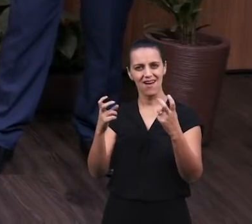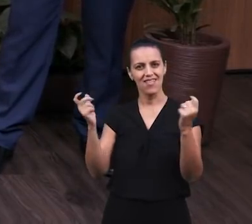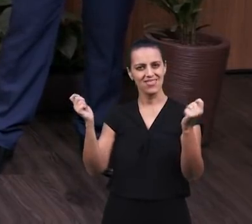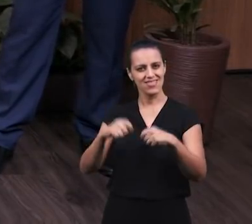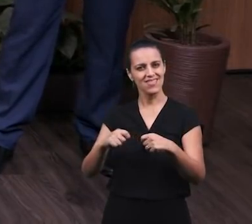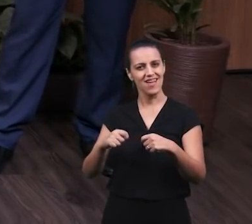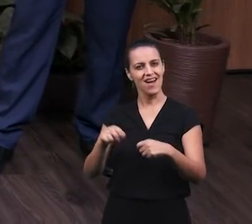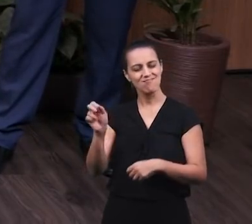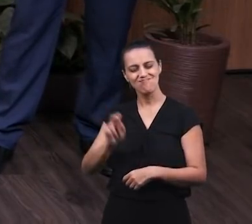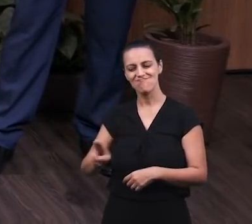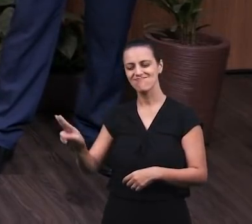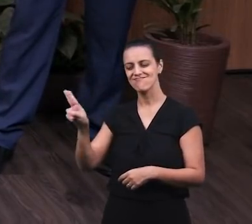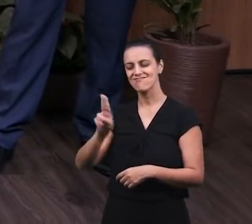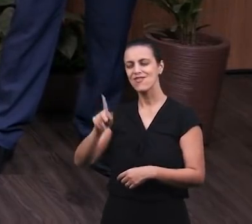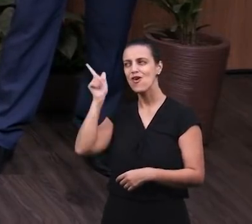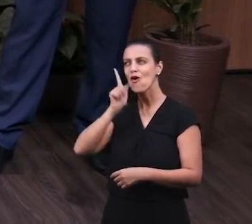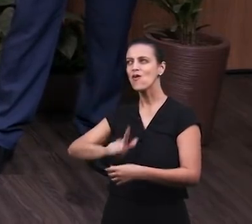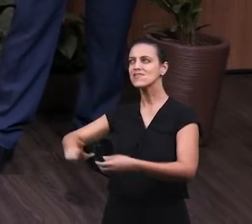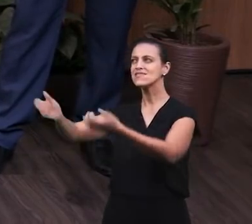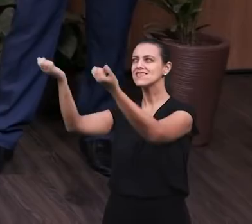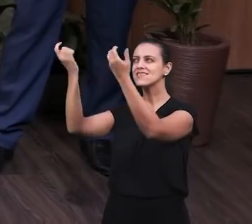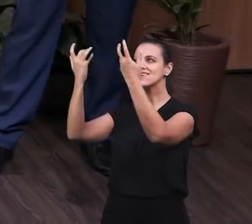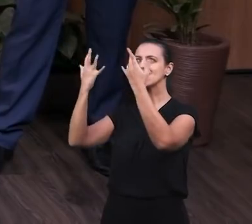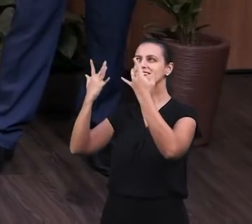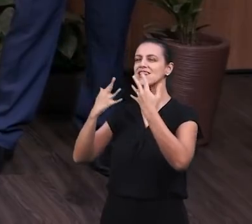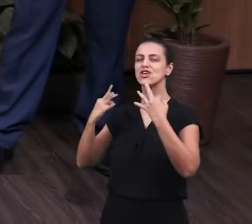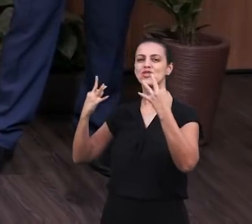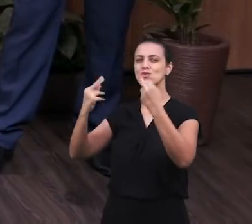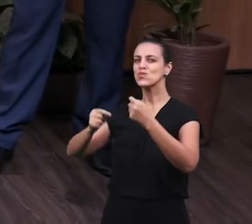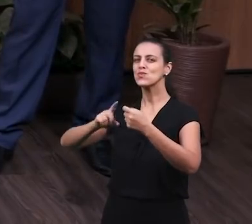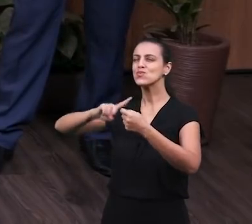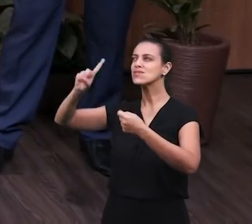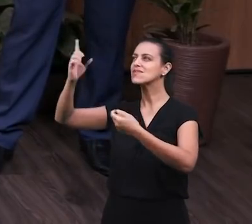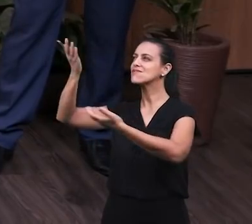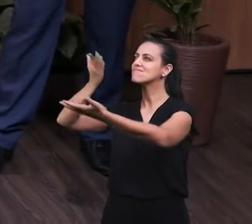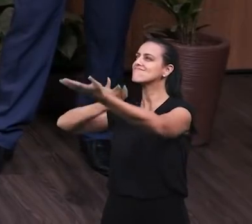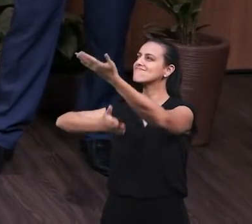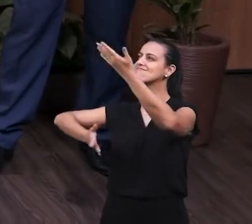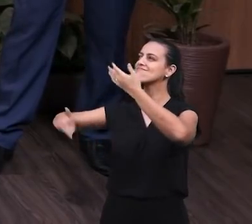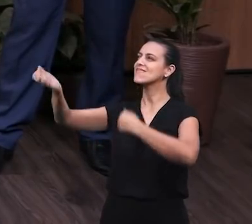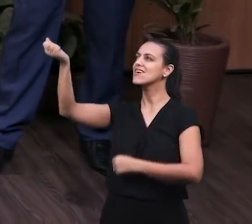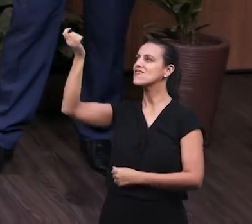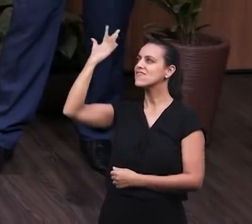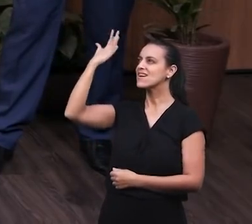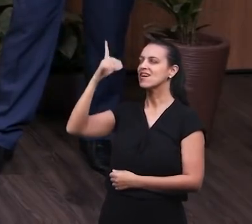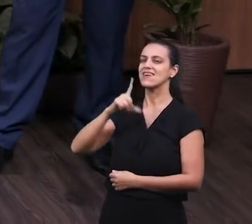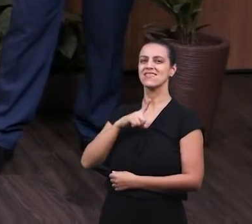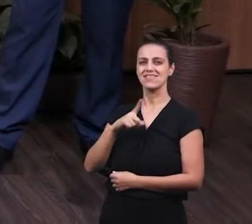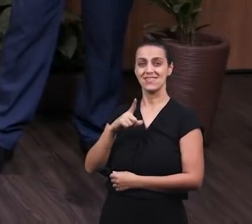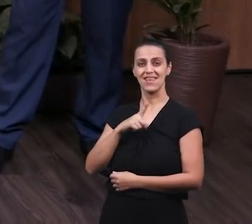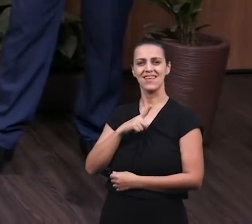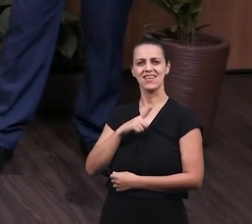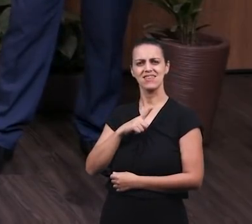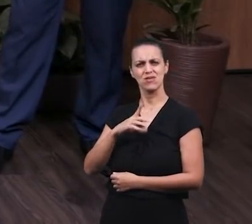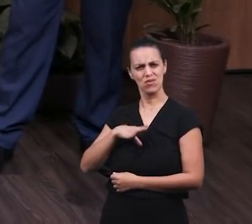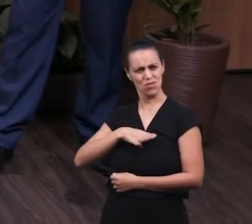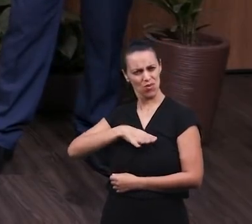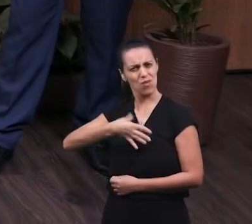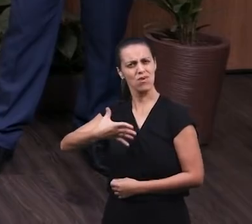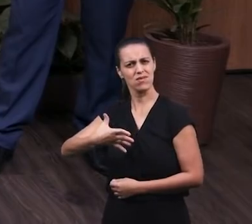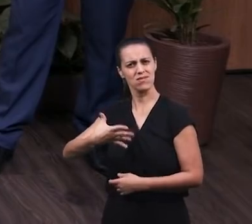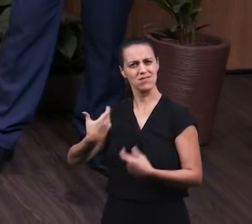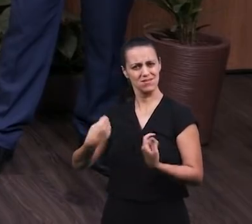usufruir daquilo que Deus tem para lhe falar e revelar. Entre com